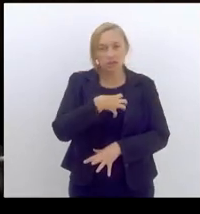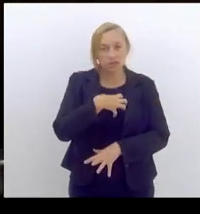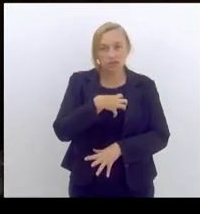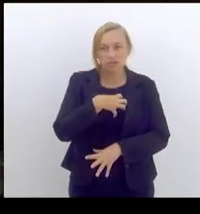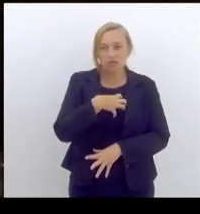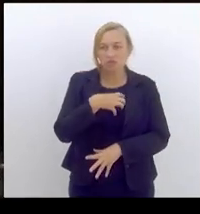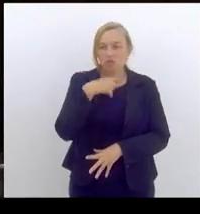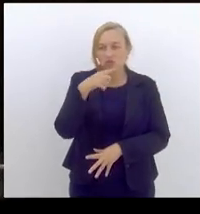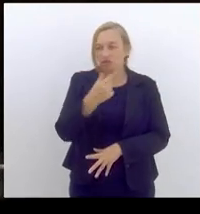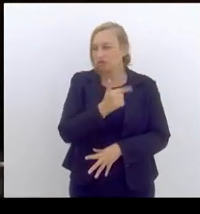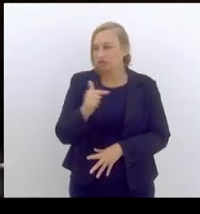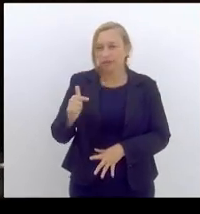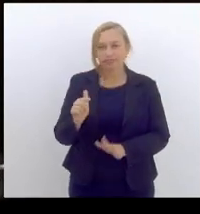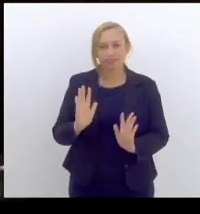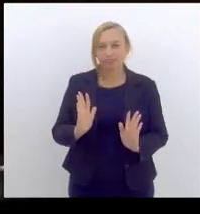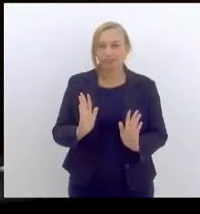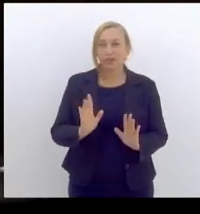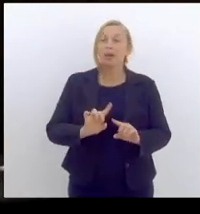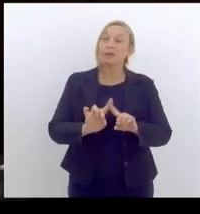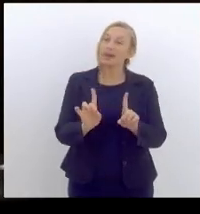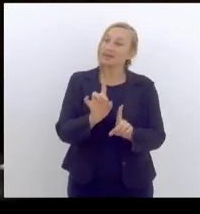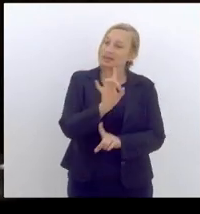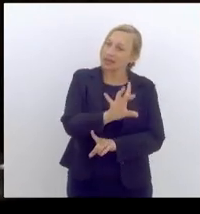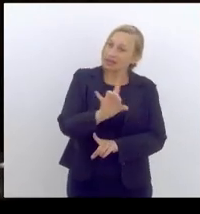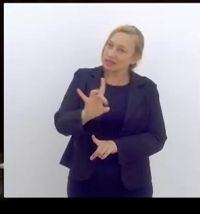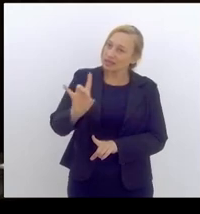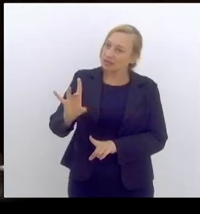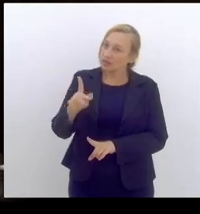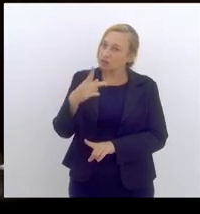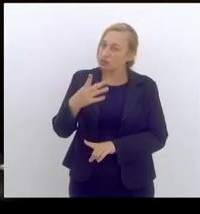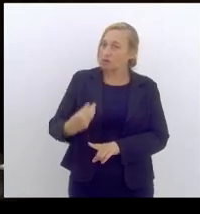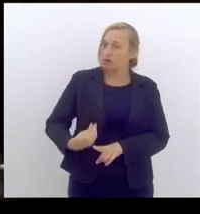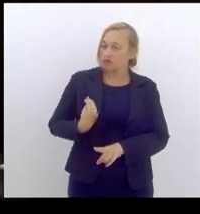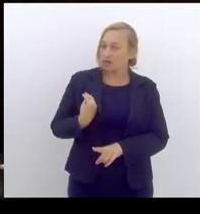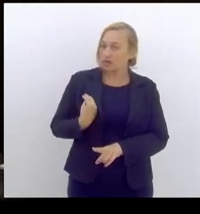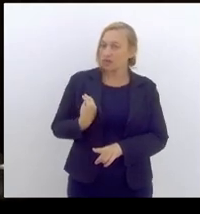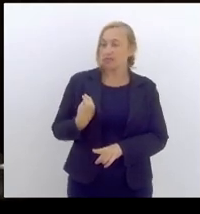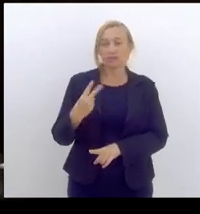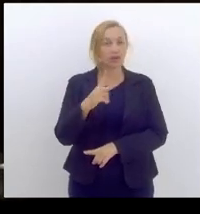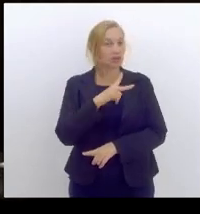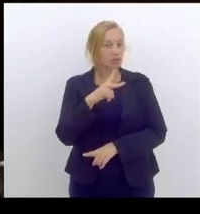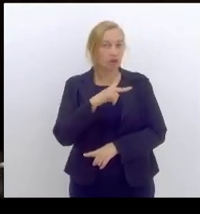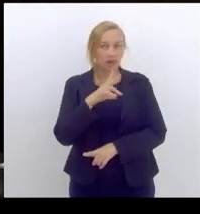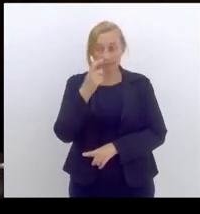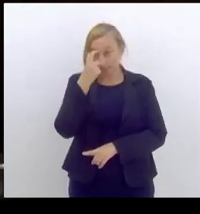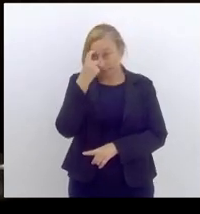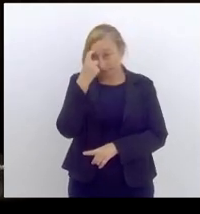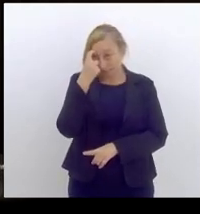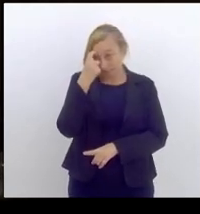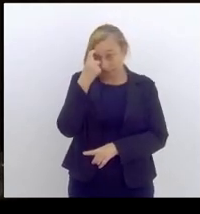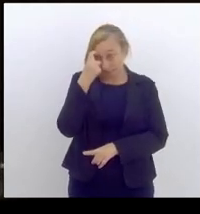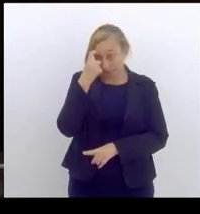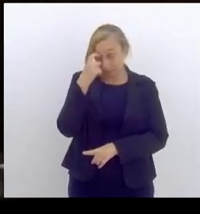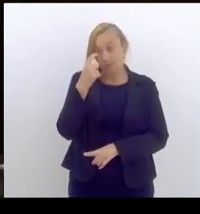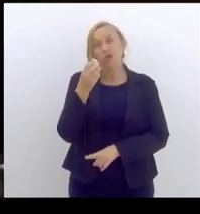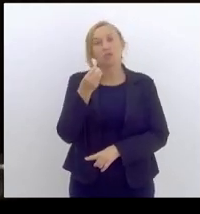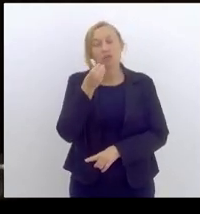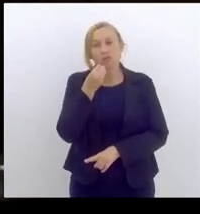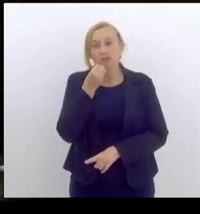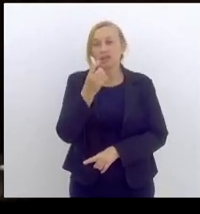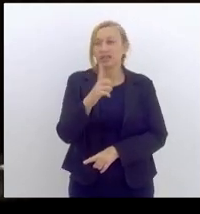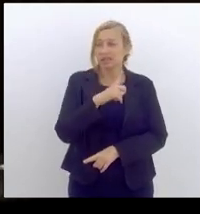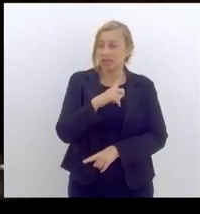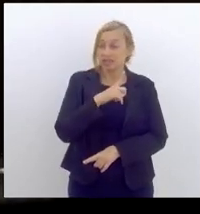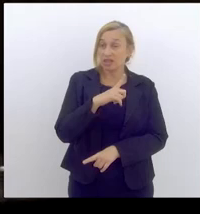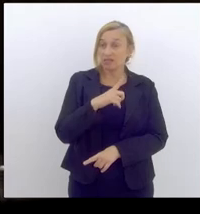a menor dúvida. Mas cada um constrói a sua vida pública de um jeito. Eu tive a oportunidade, meus amigos,